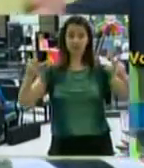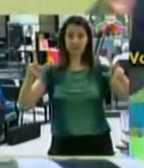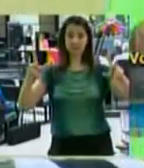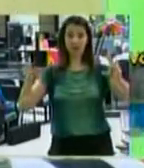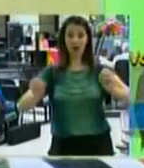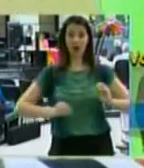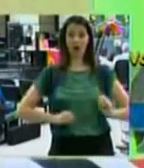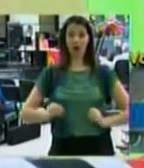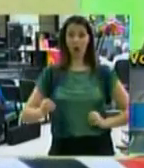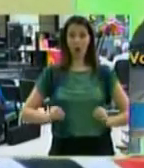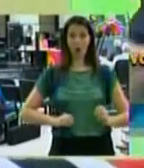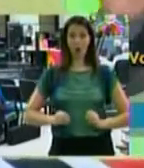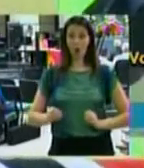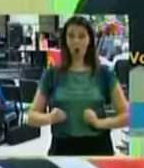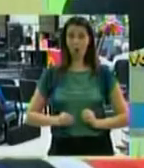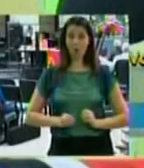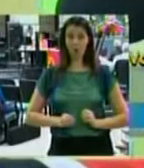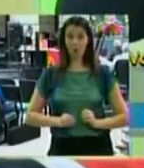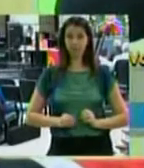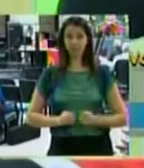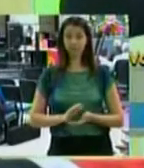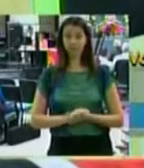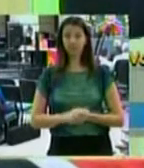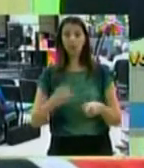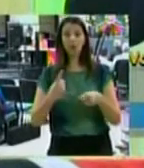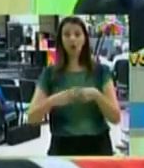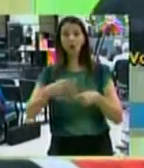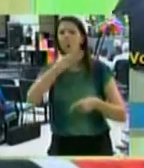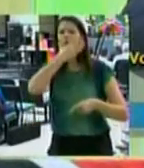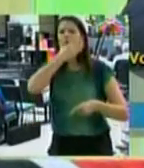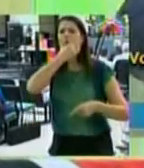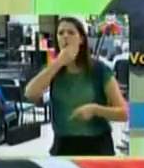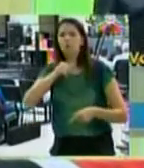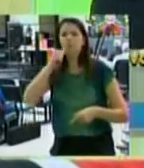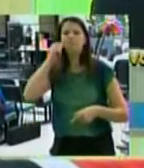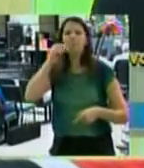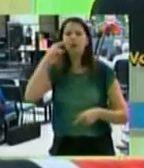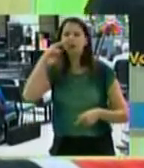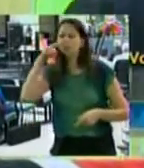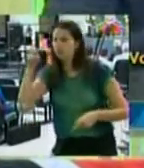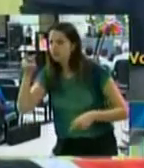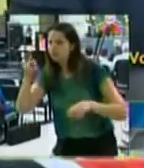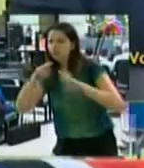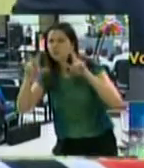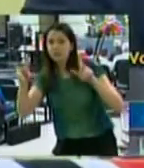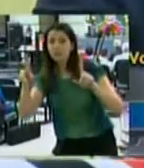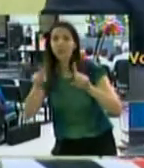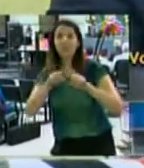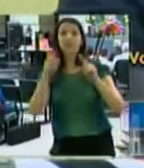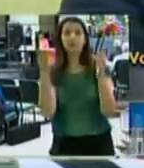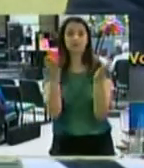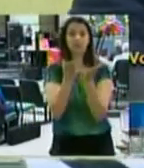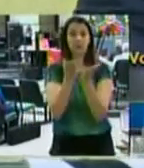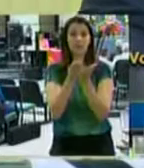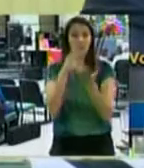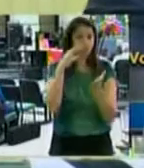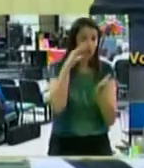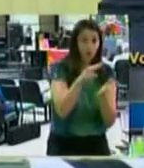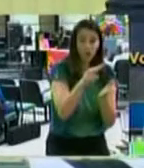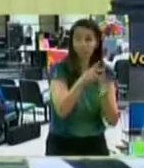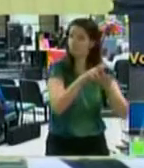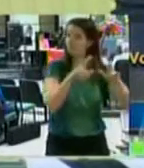obras e obras. No olhar do homem, existe. Pela Bíblia, não. Não existem